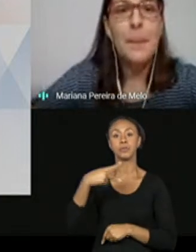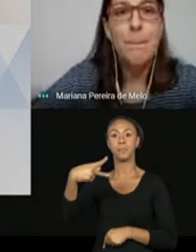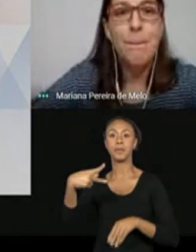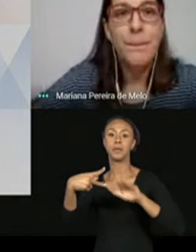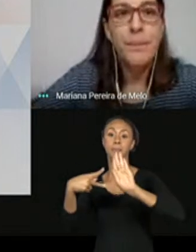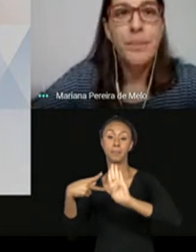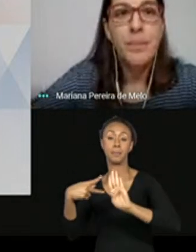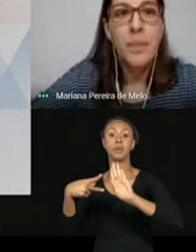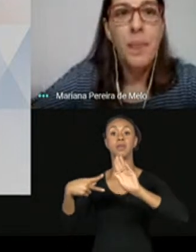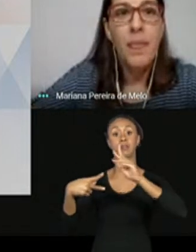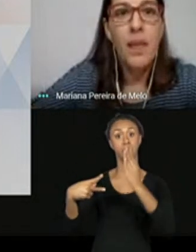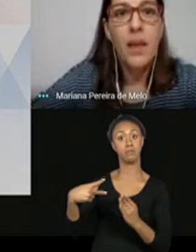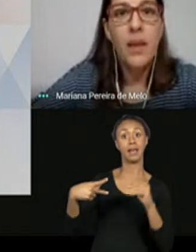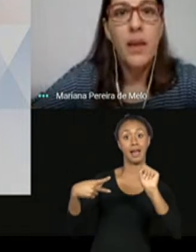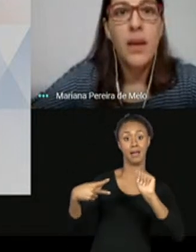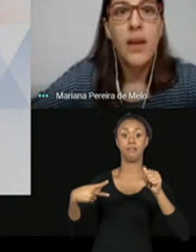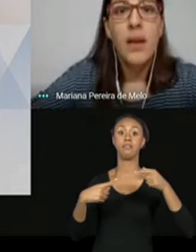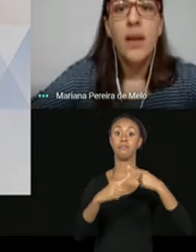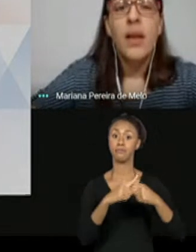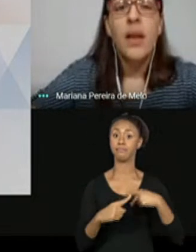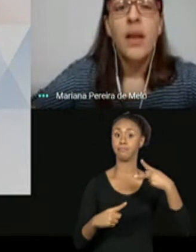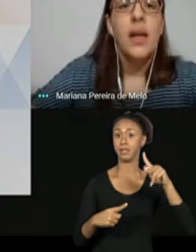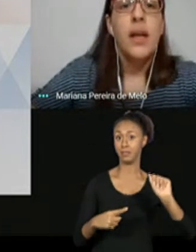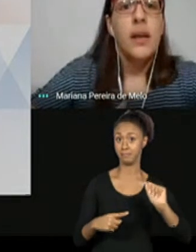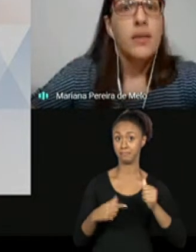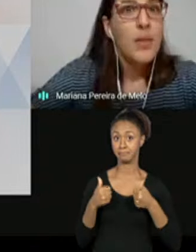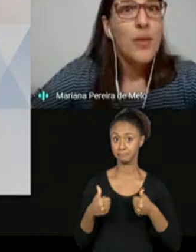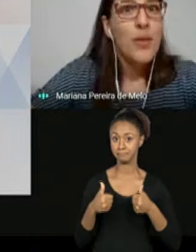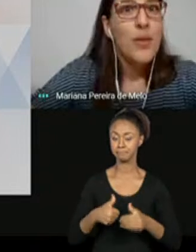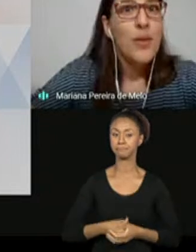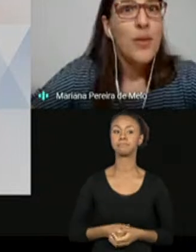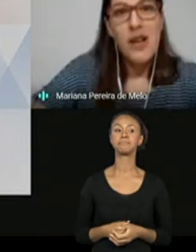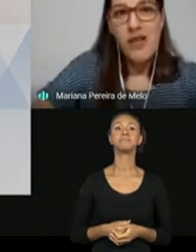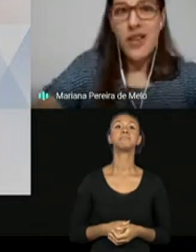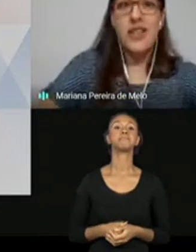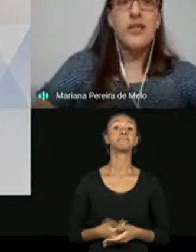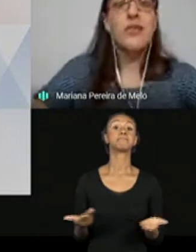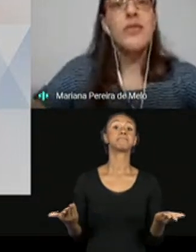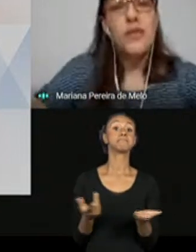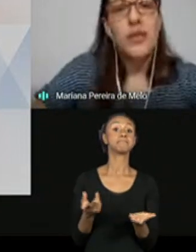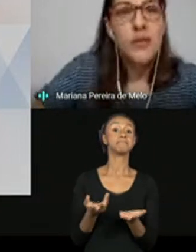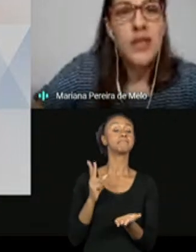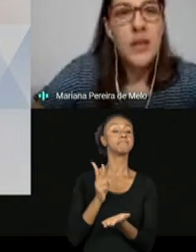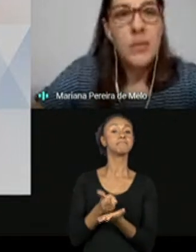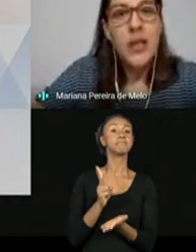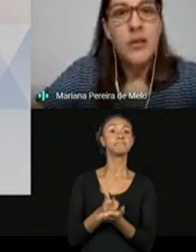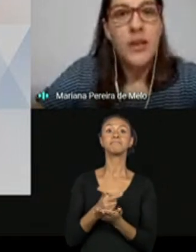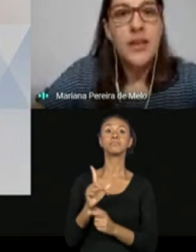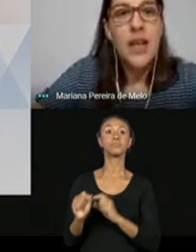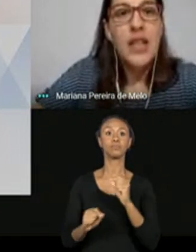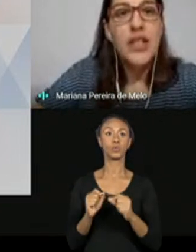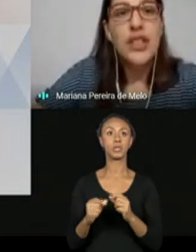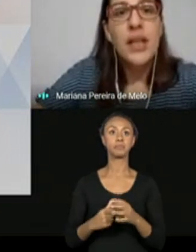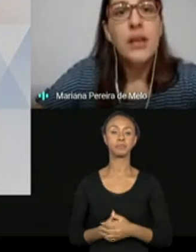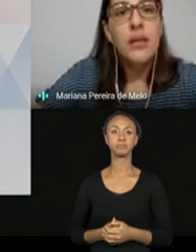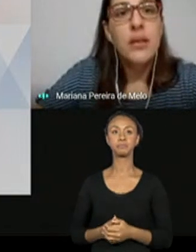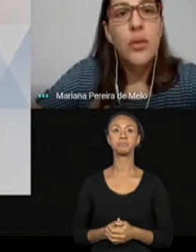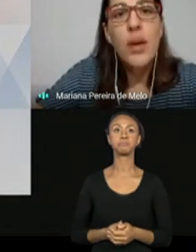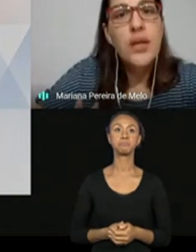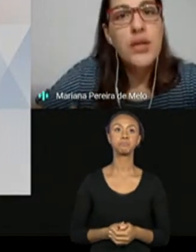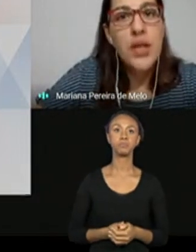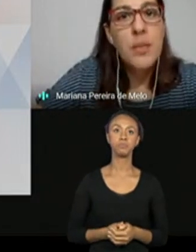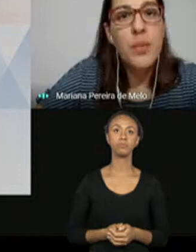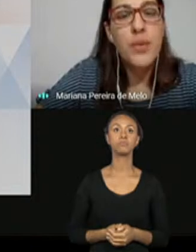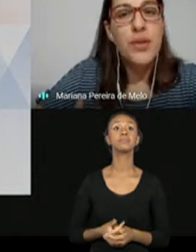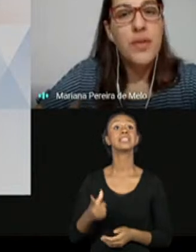tá? Vamos continuar agora, então, com o conteúdo da semana 2. A gente tem